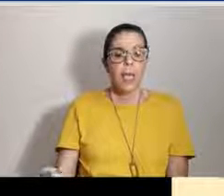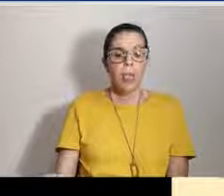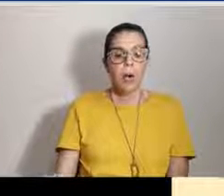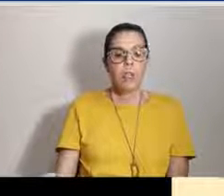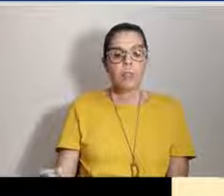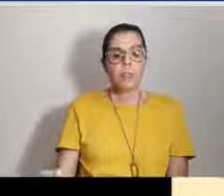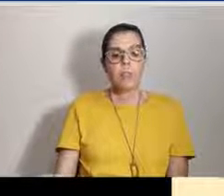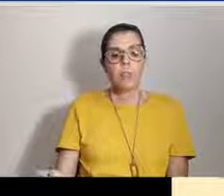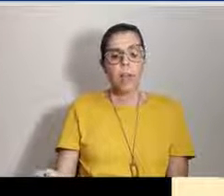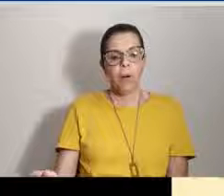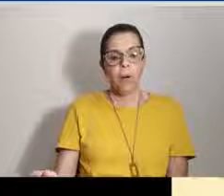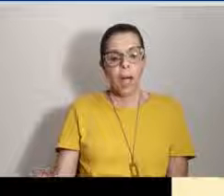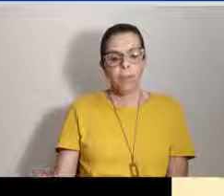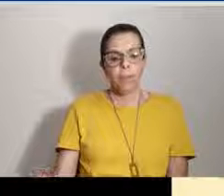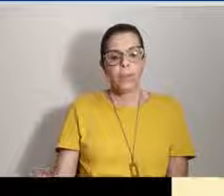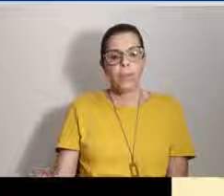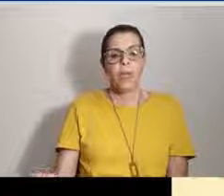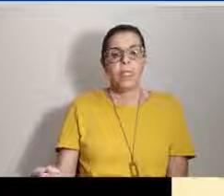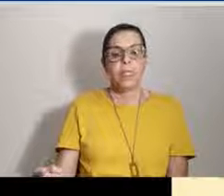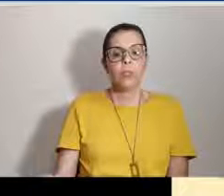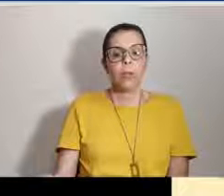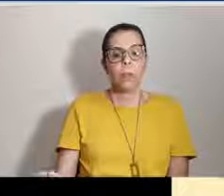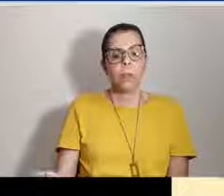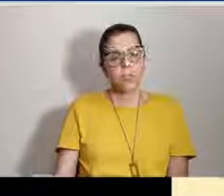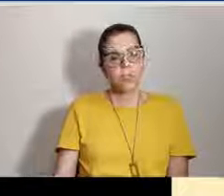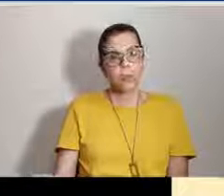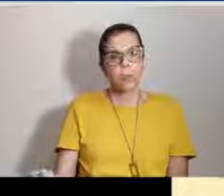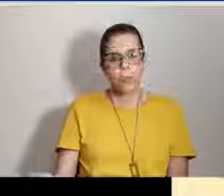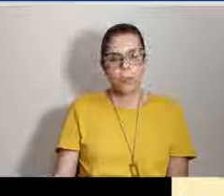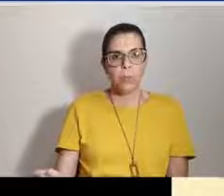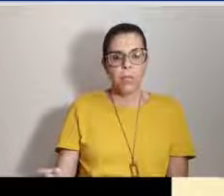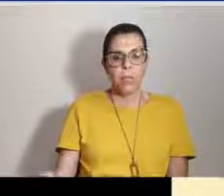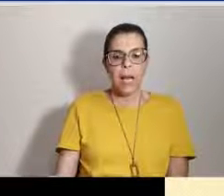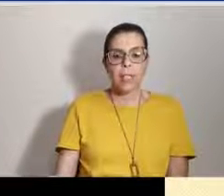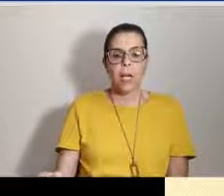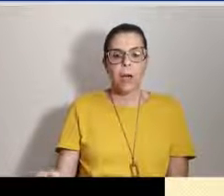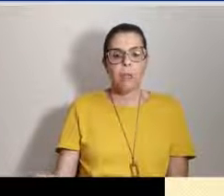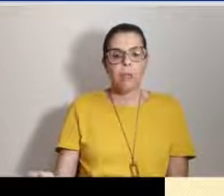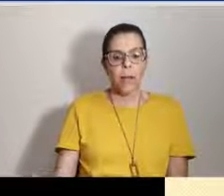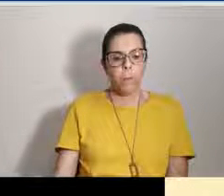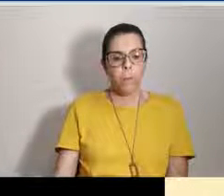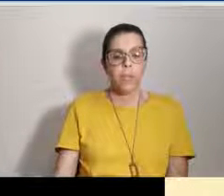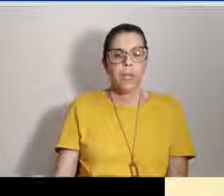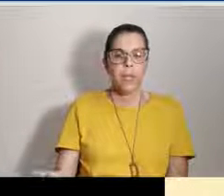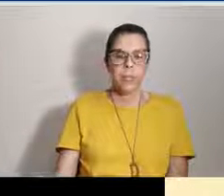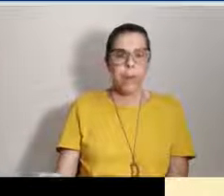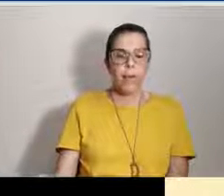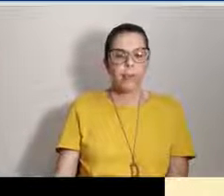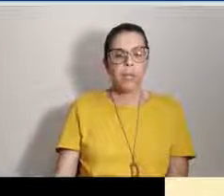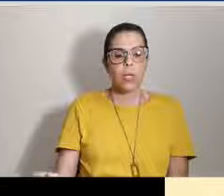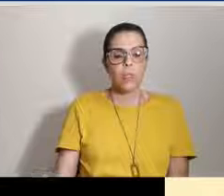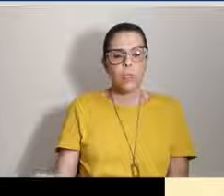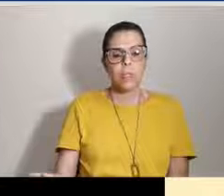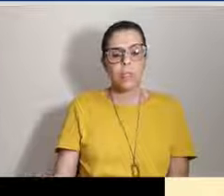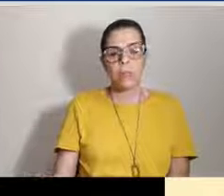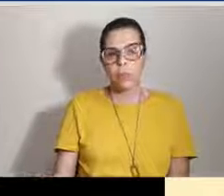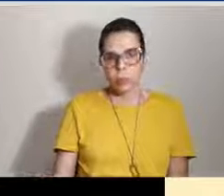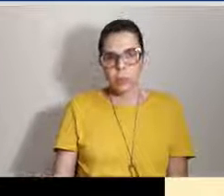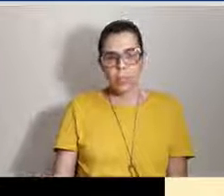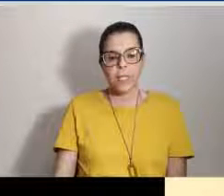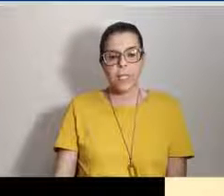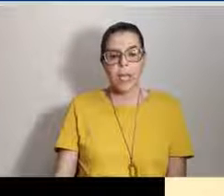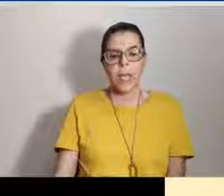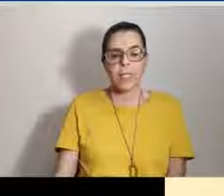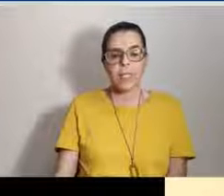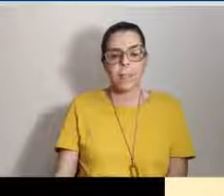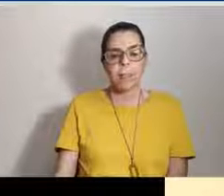Antunes. E nós os interrogávamos se todo professor possui uma didática ou não. Nesse período, nós solicitamos do